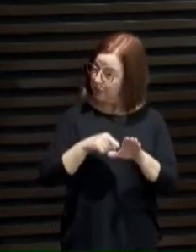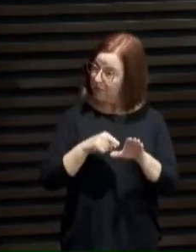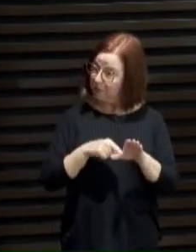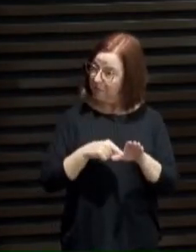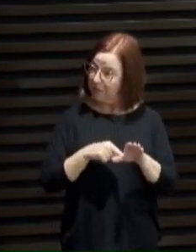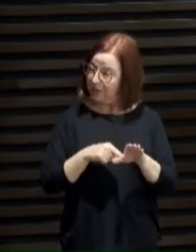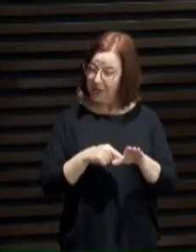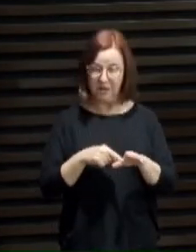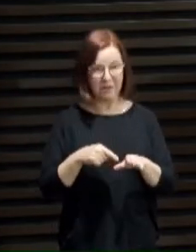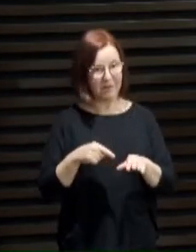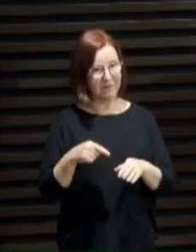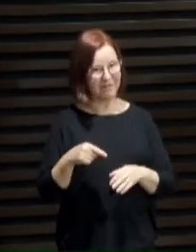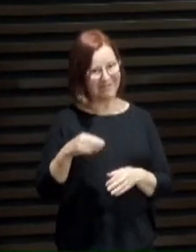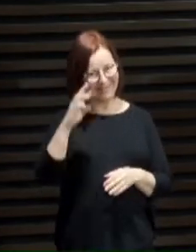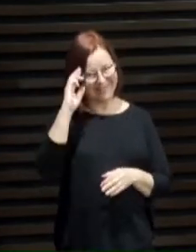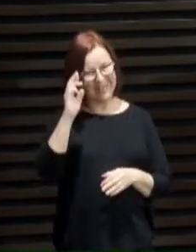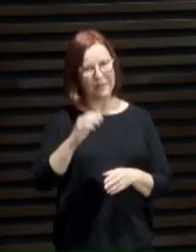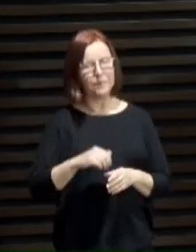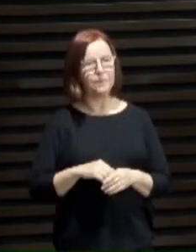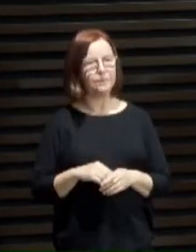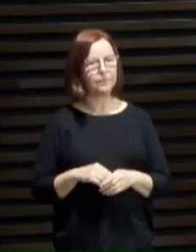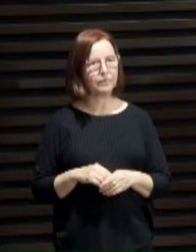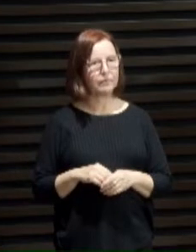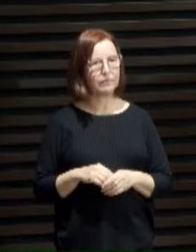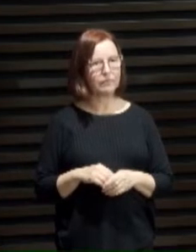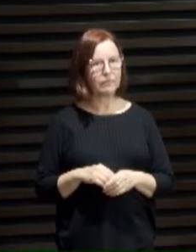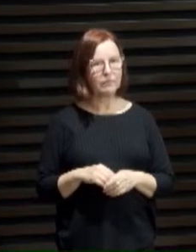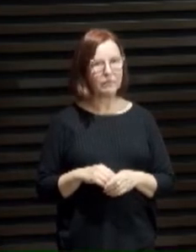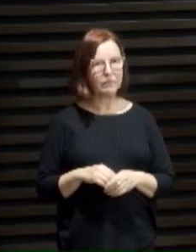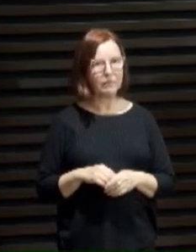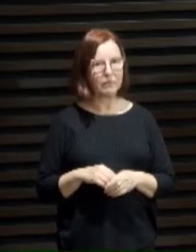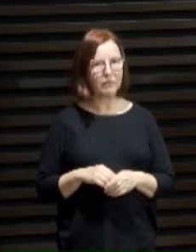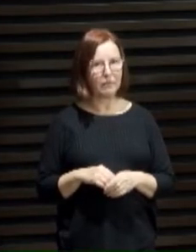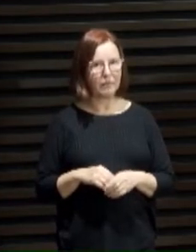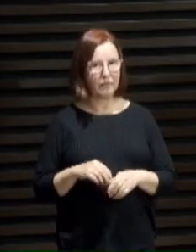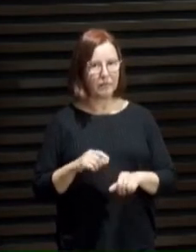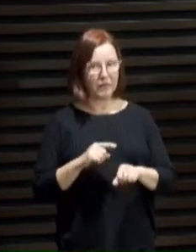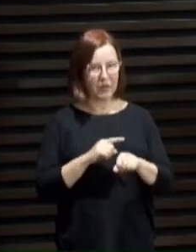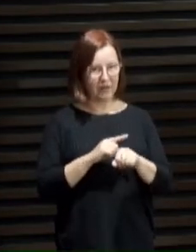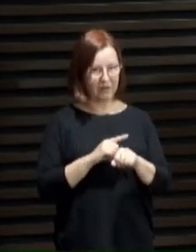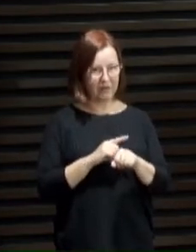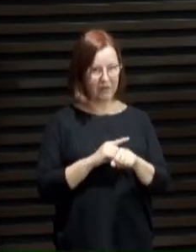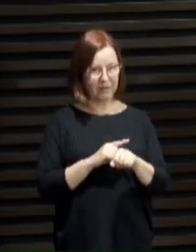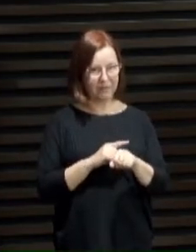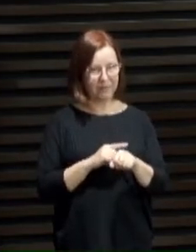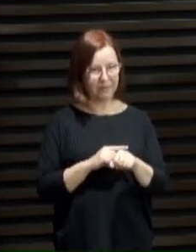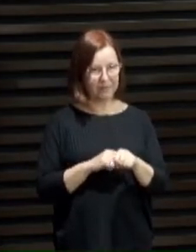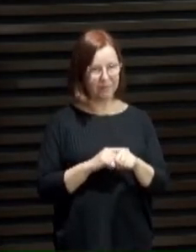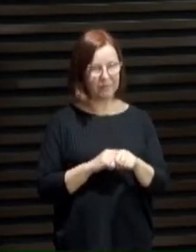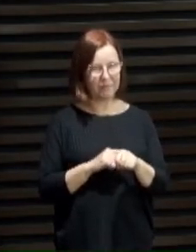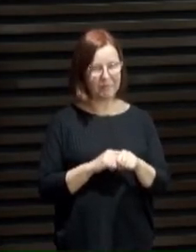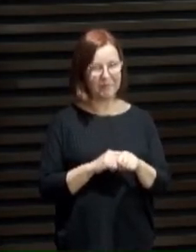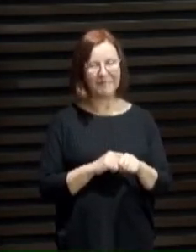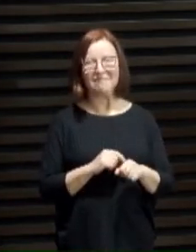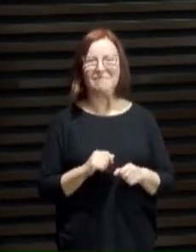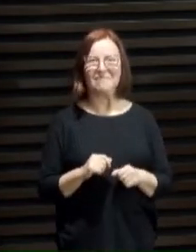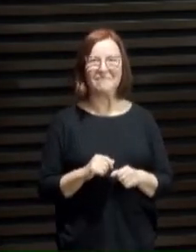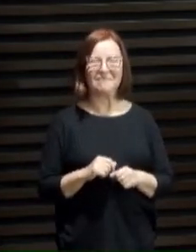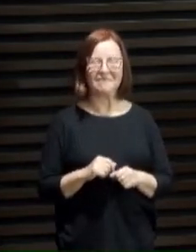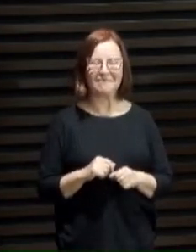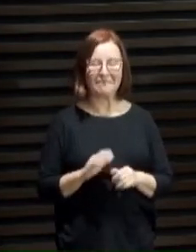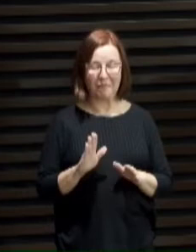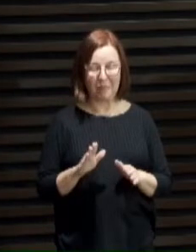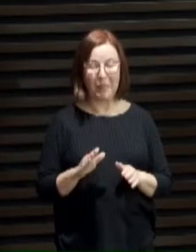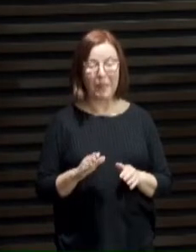né? É aquele momento que o cidadão viu que já não dá mais. O Pedro representa todos os outros